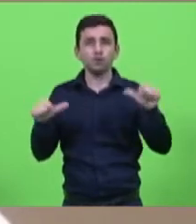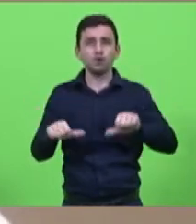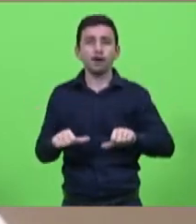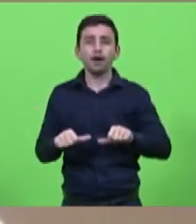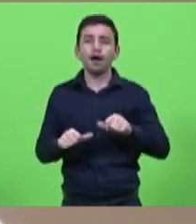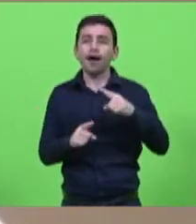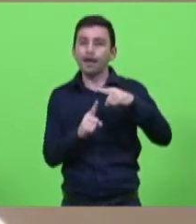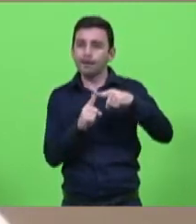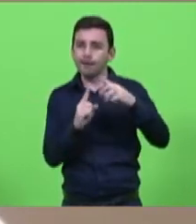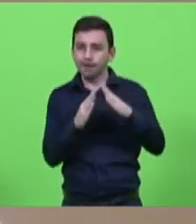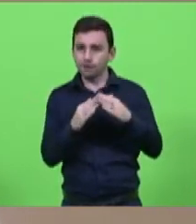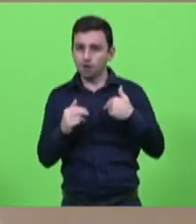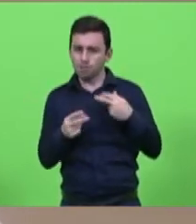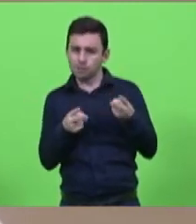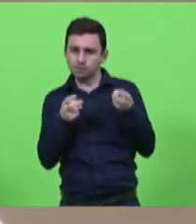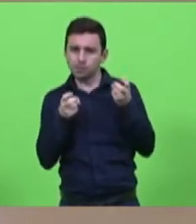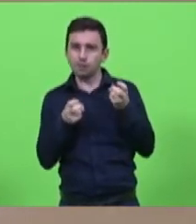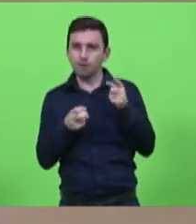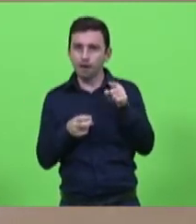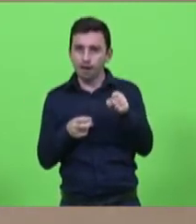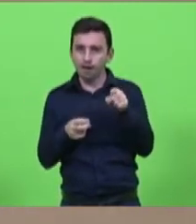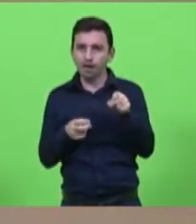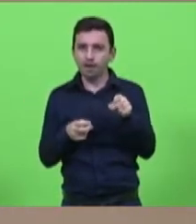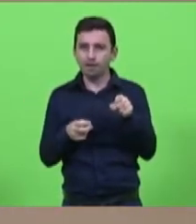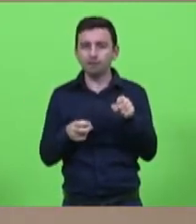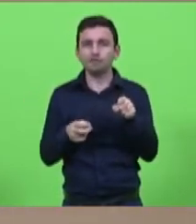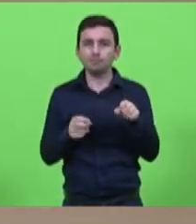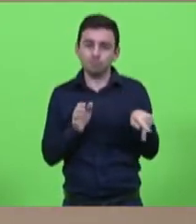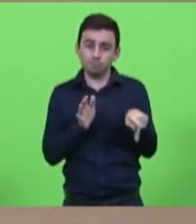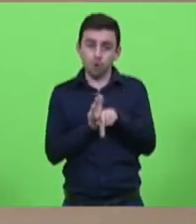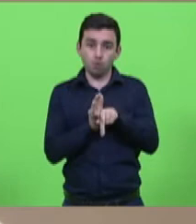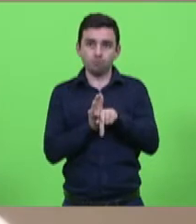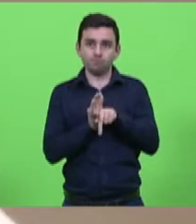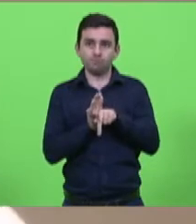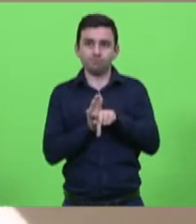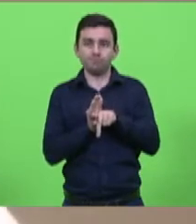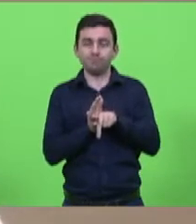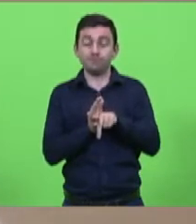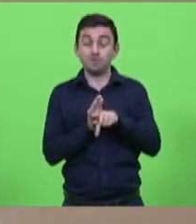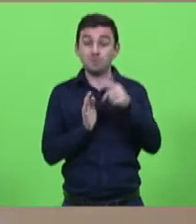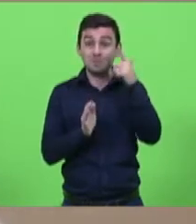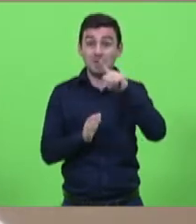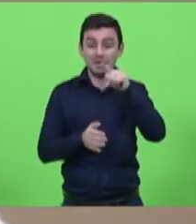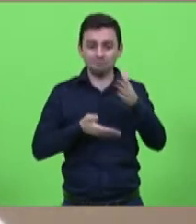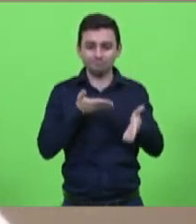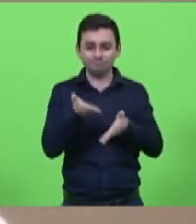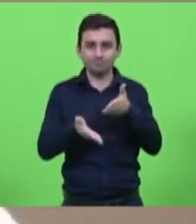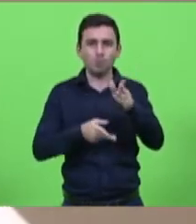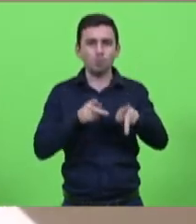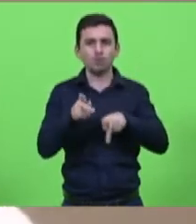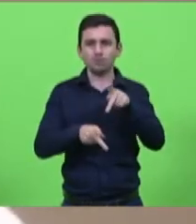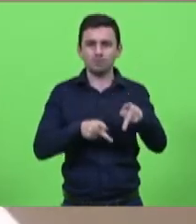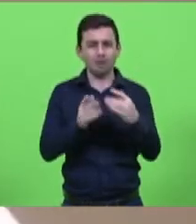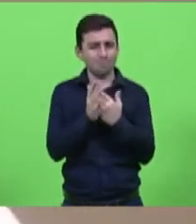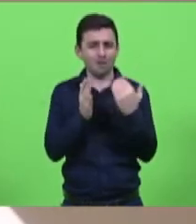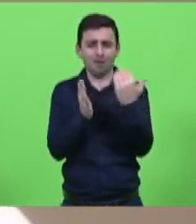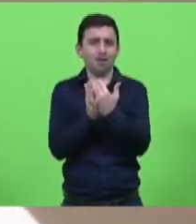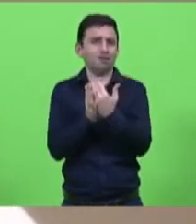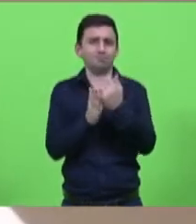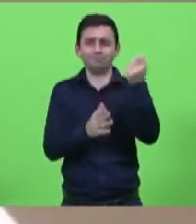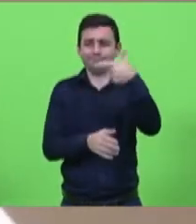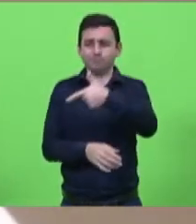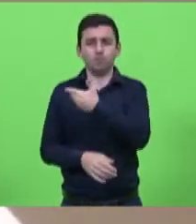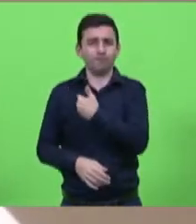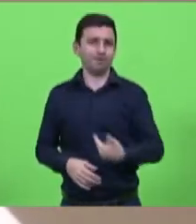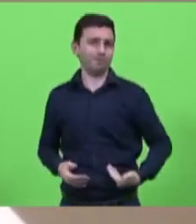igreja consegue, por ser descentralizada, por agir na ponta, consegue atender melhor a população do que o próprio Estado. Se nós formos